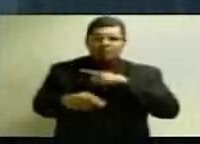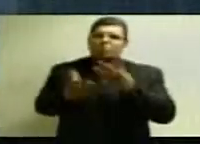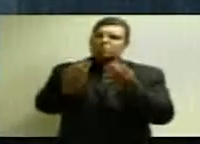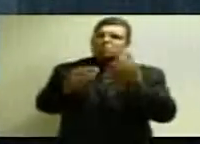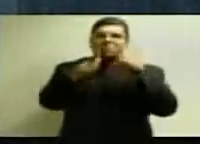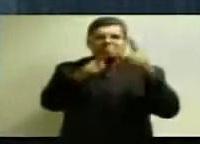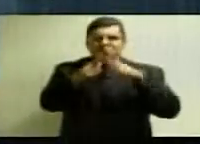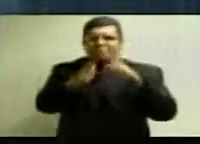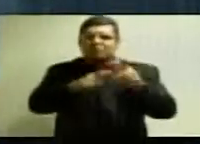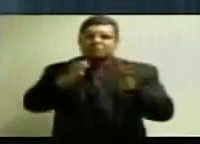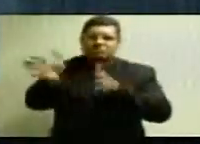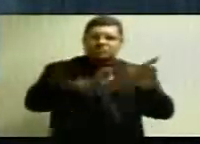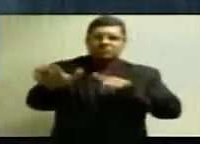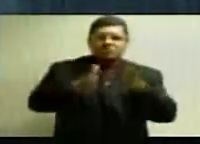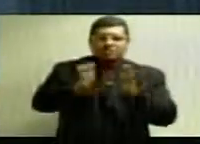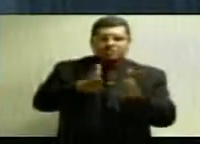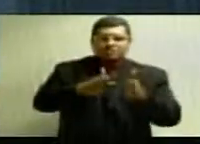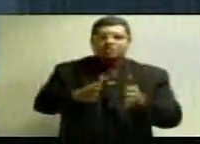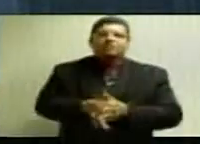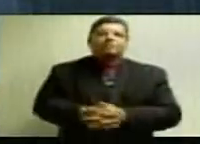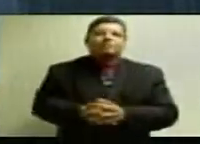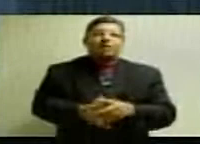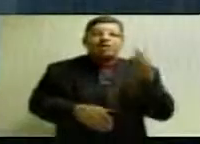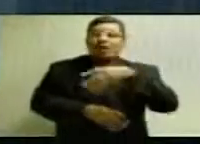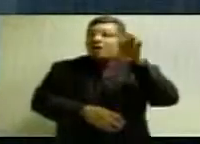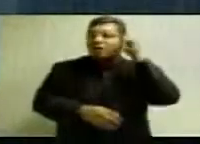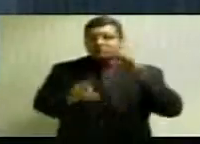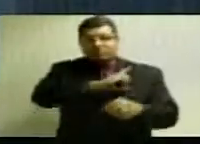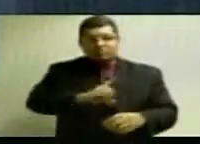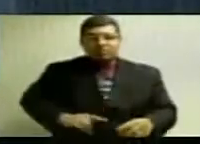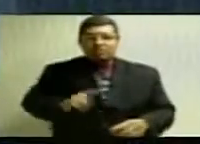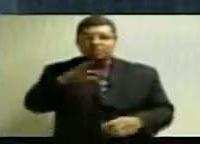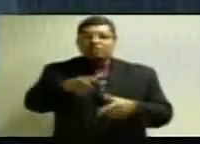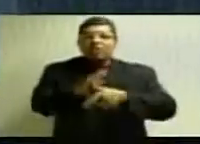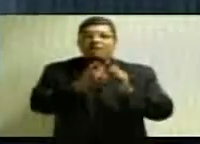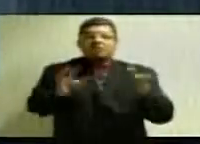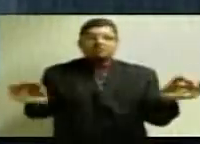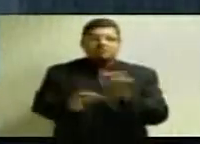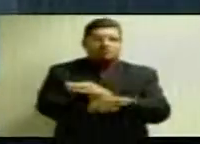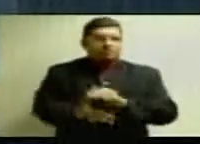tantos problemas no transporte coletivo. Eu ouço o deputado Luiz Castro antes de encerrar.